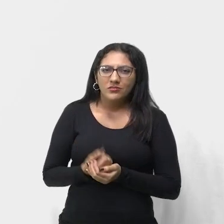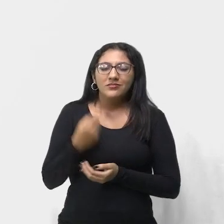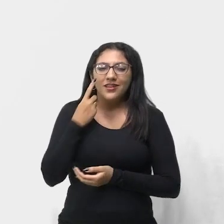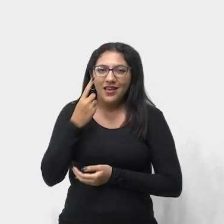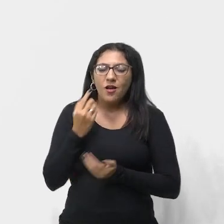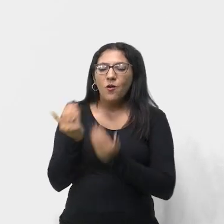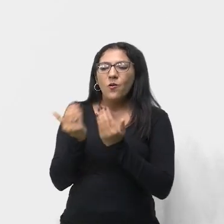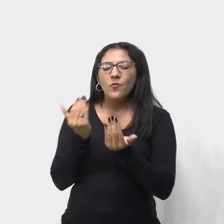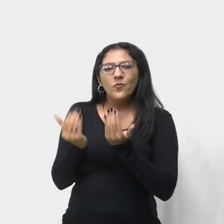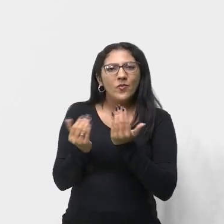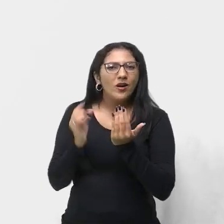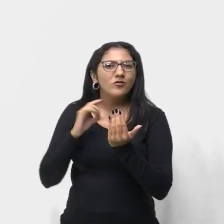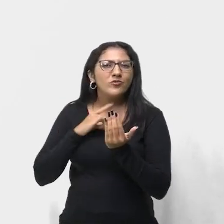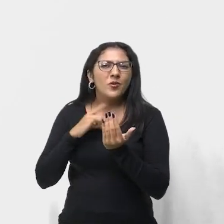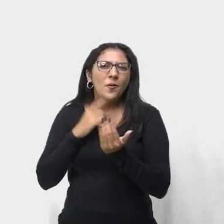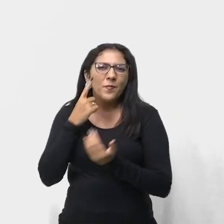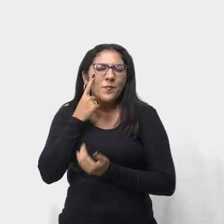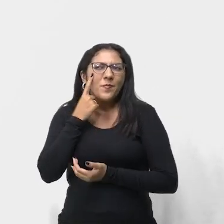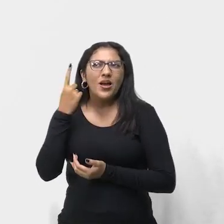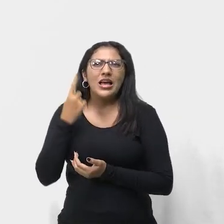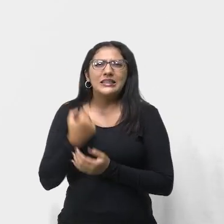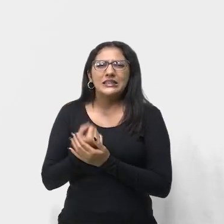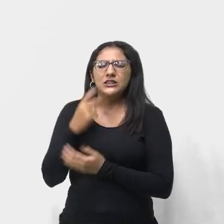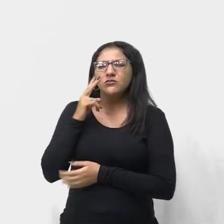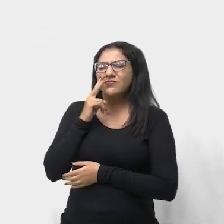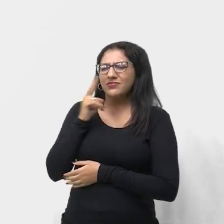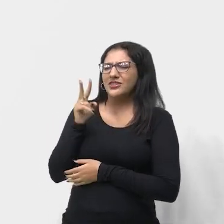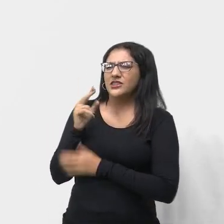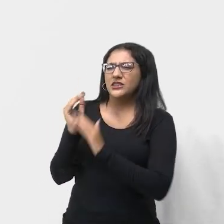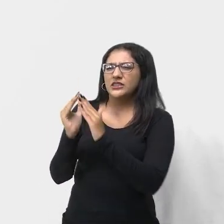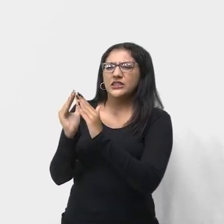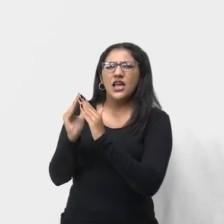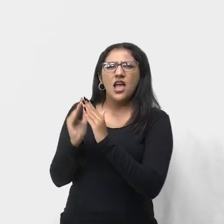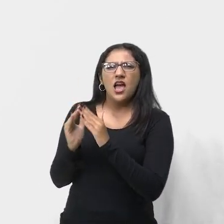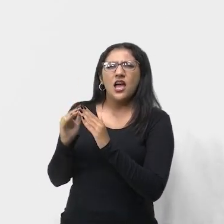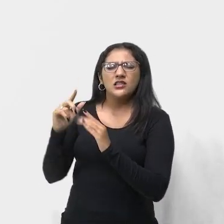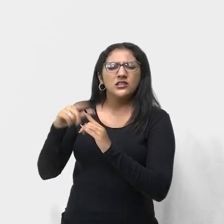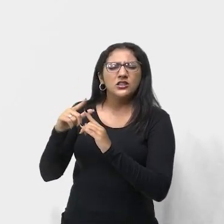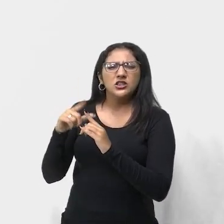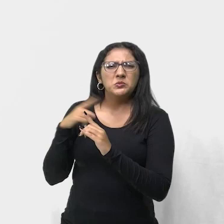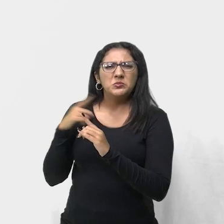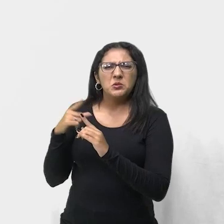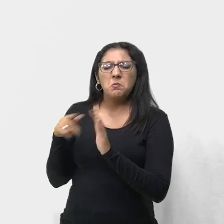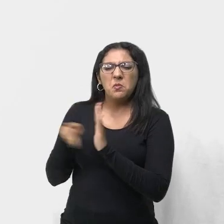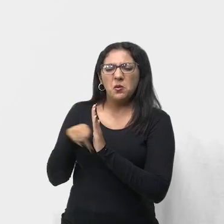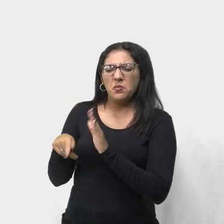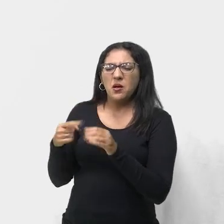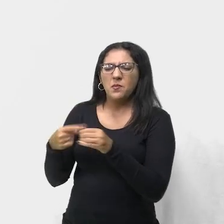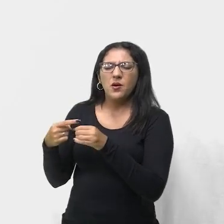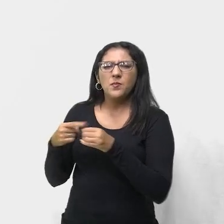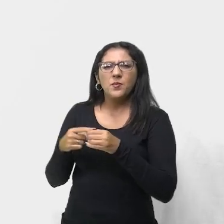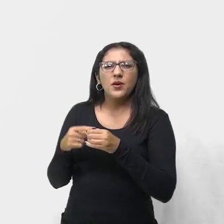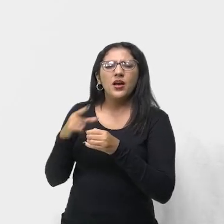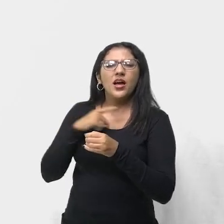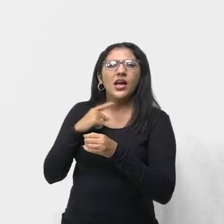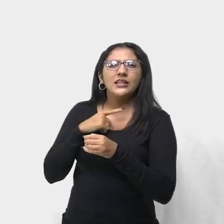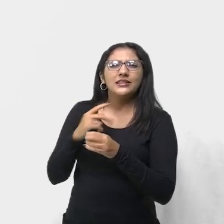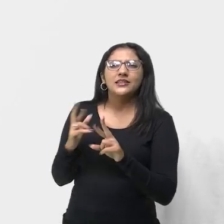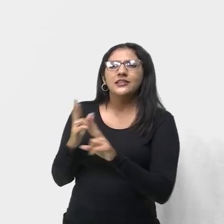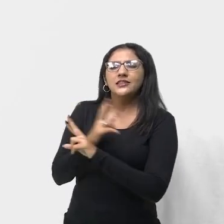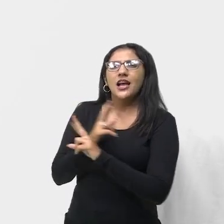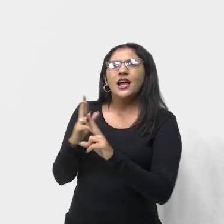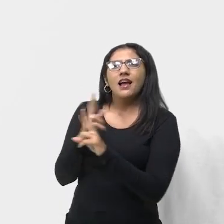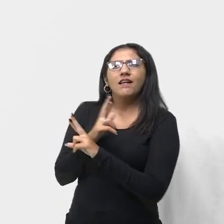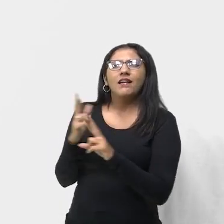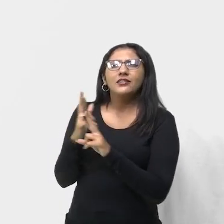mesmo. Aparentemente, em primeiro momento, o que a casa do beiradão, a casa ribeirinha amazônica, tem a ver